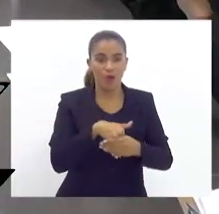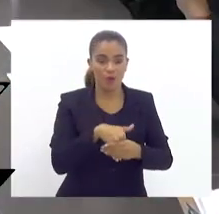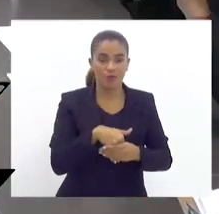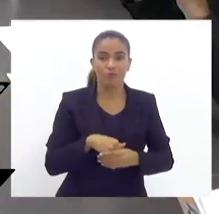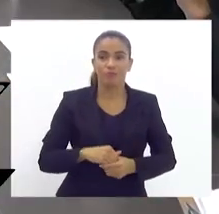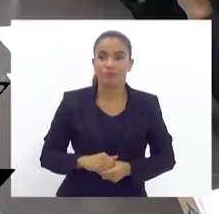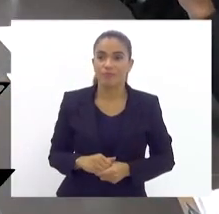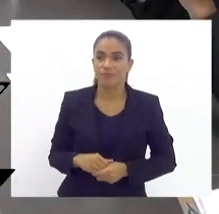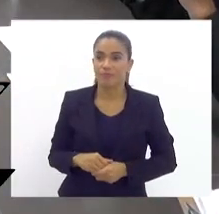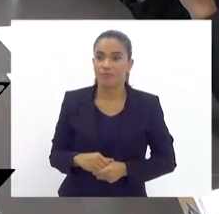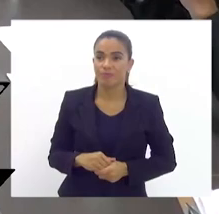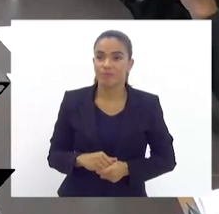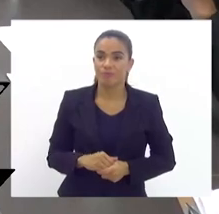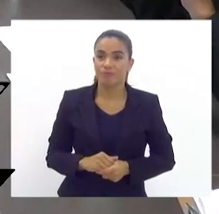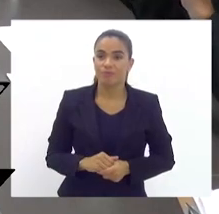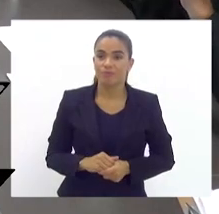Cozzolino?